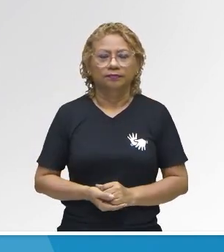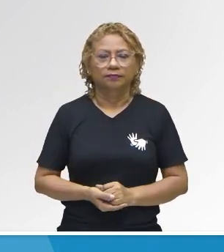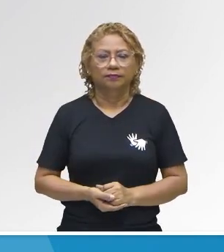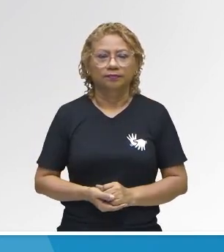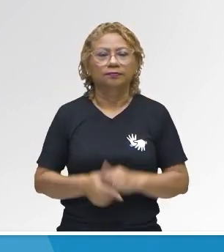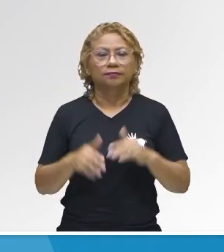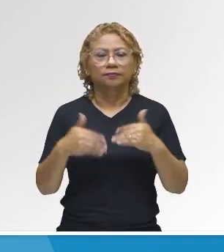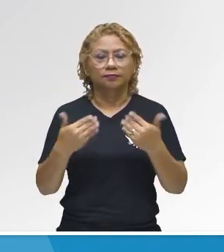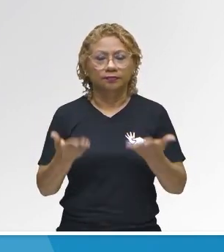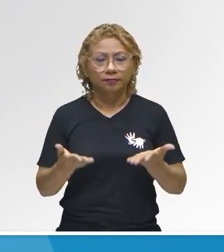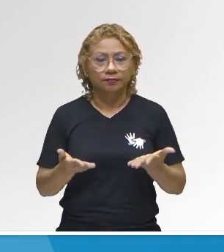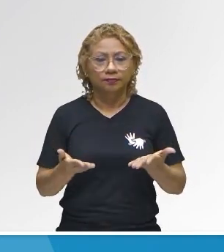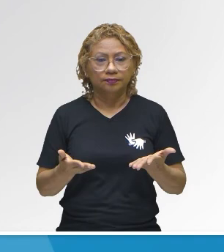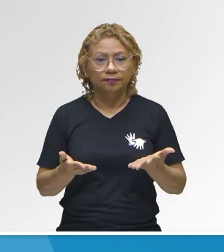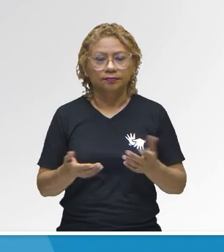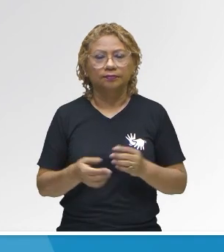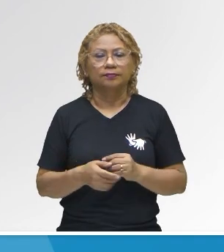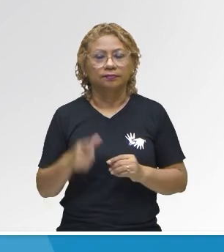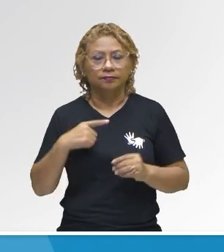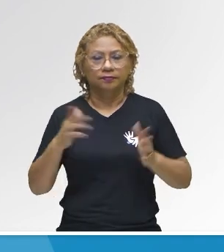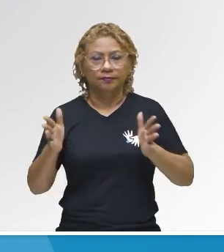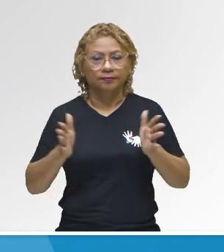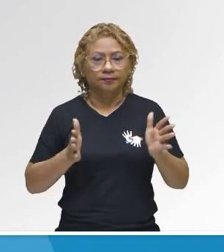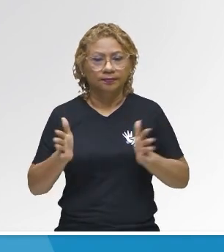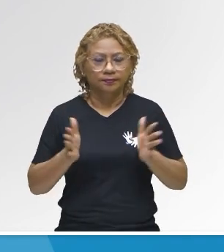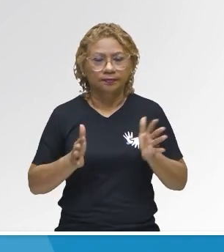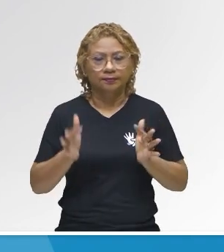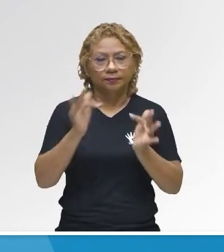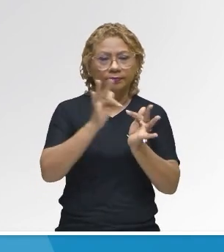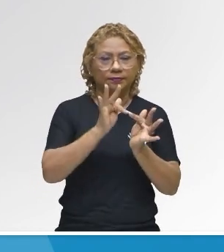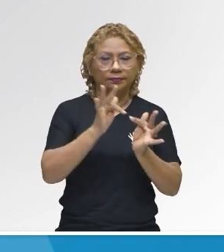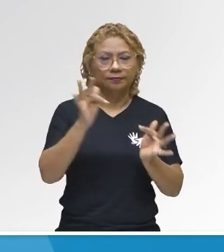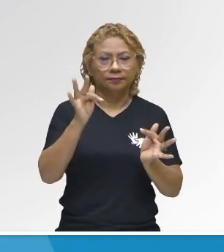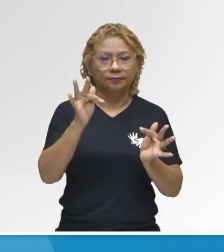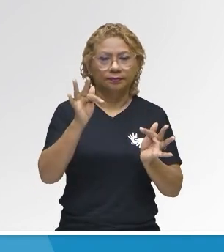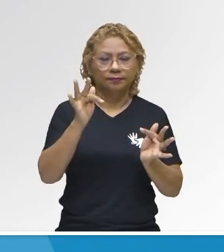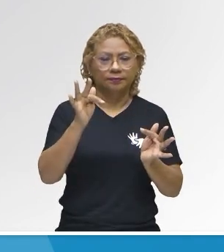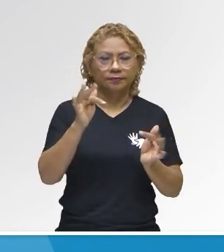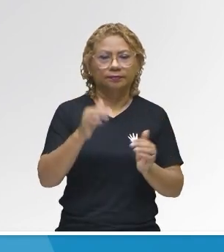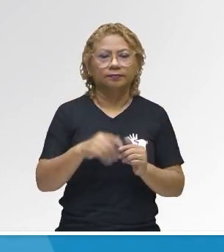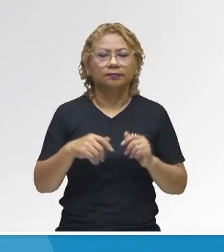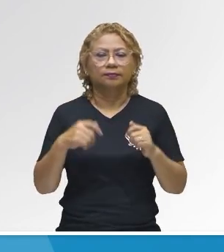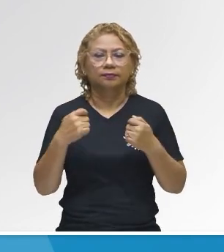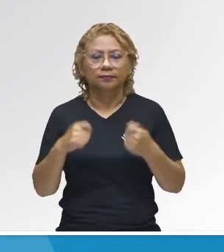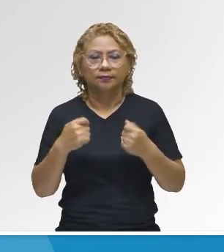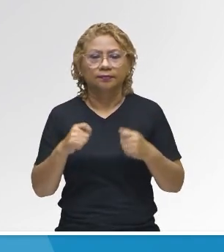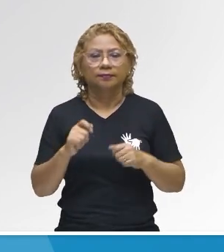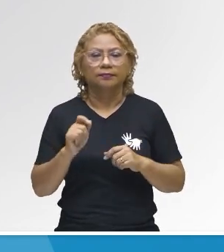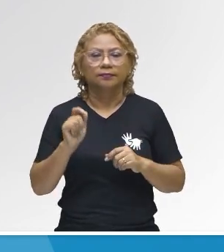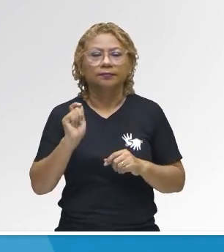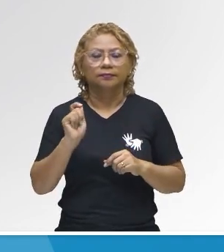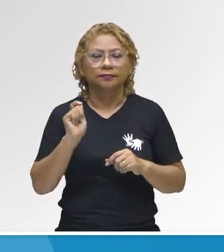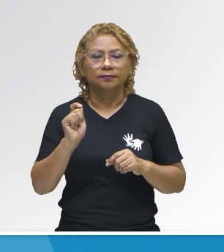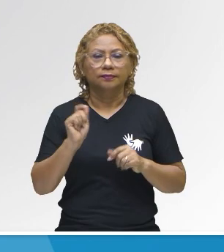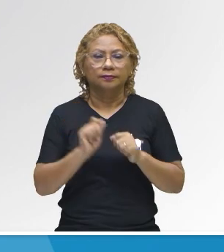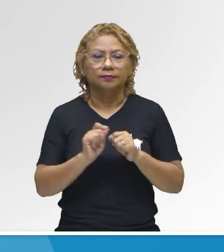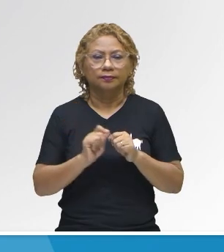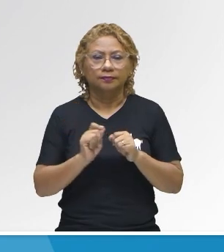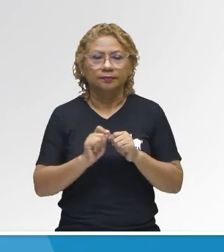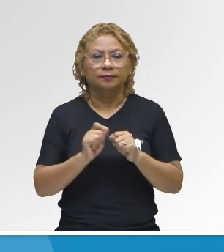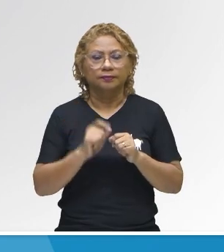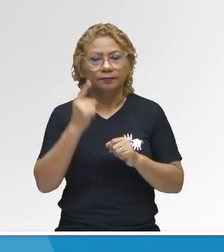Então, para determinar o período dessa função, a gente pega esses